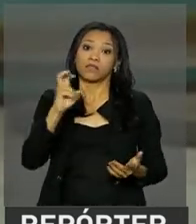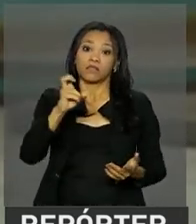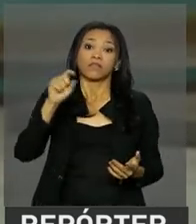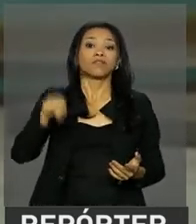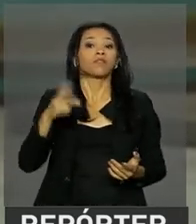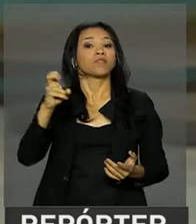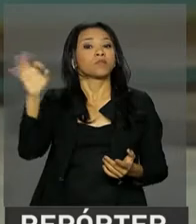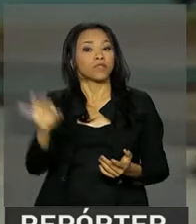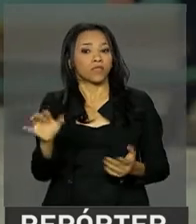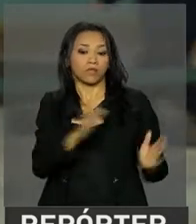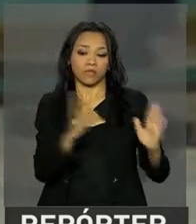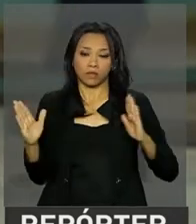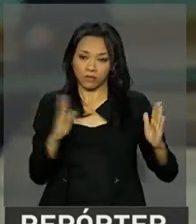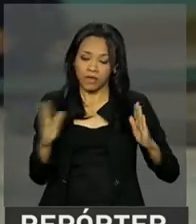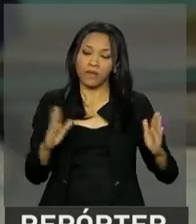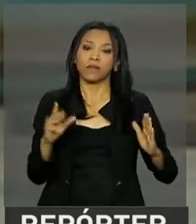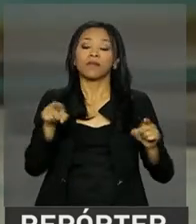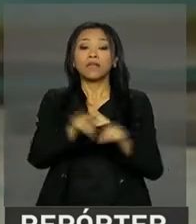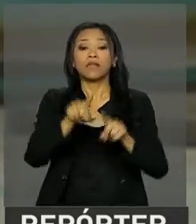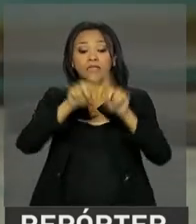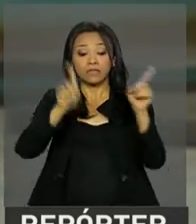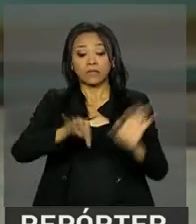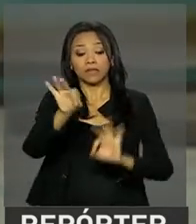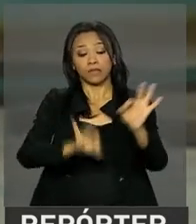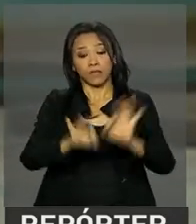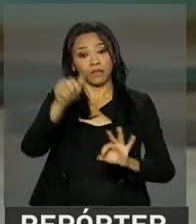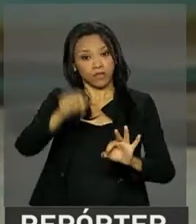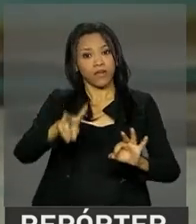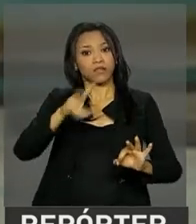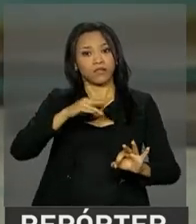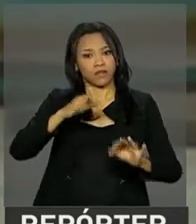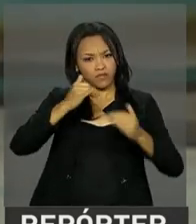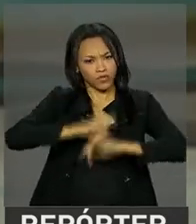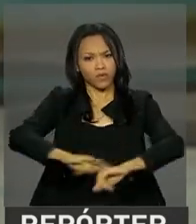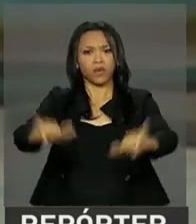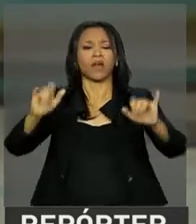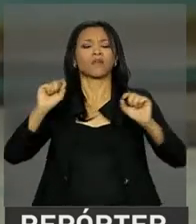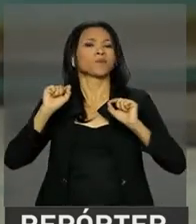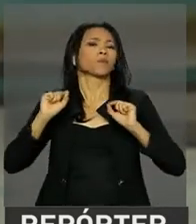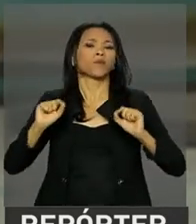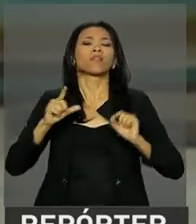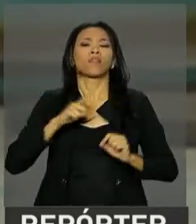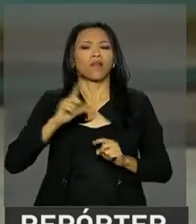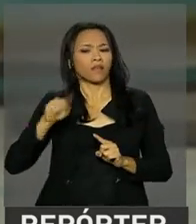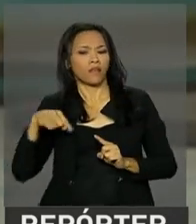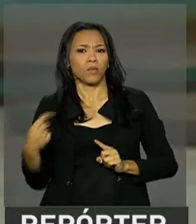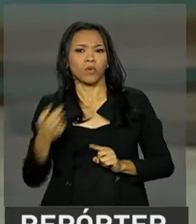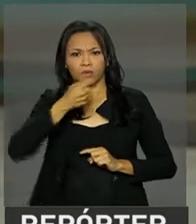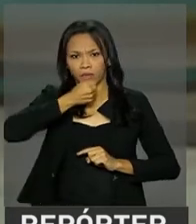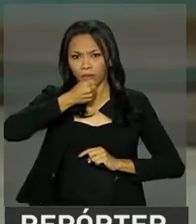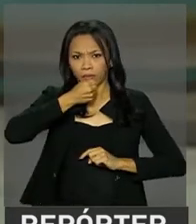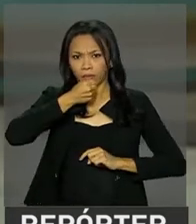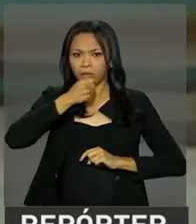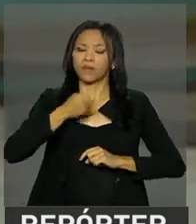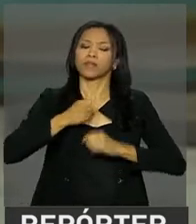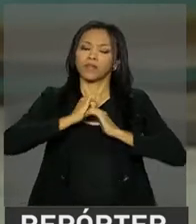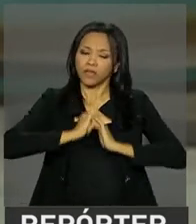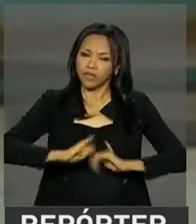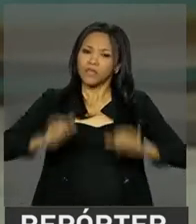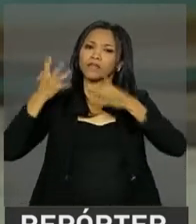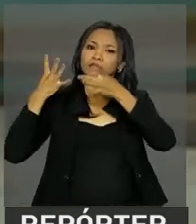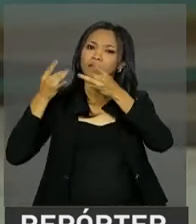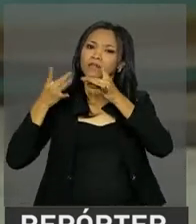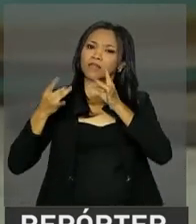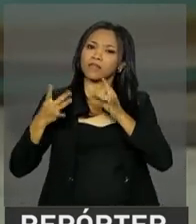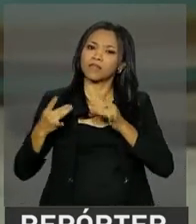lançamento do plano agrícola e pecuário aqui no palácio do planalto haverá uma entrevista coletiva que o governo vai detalhar